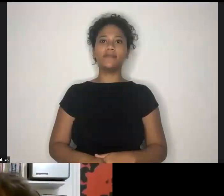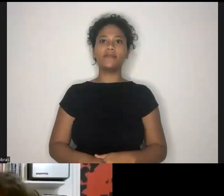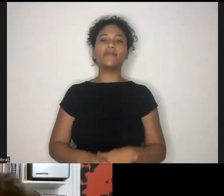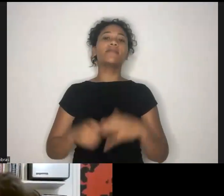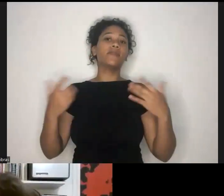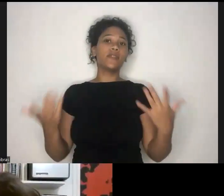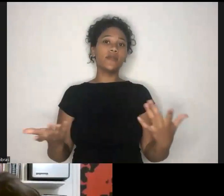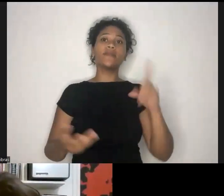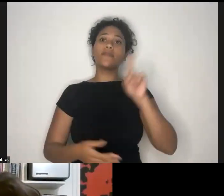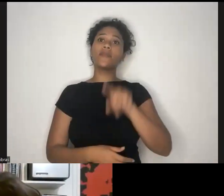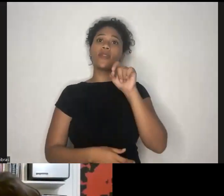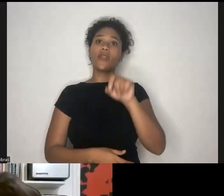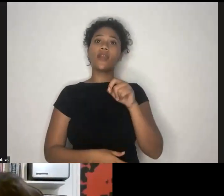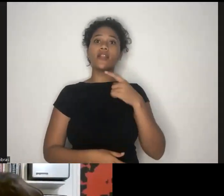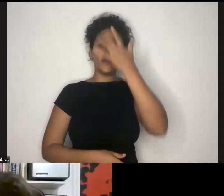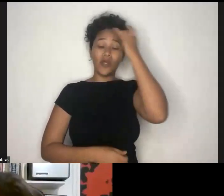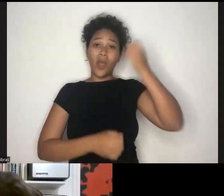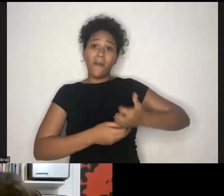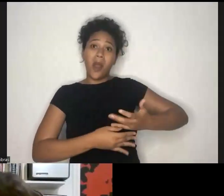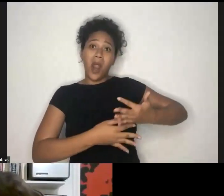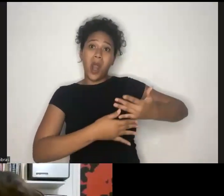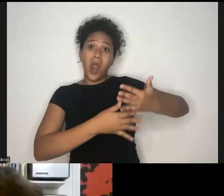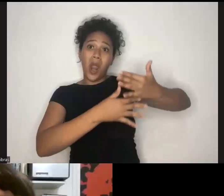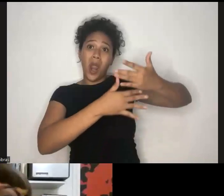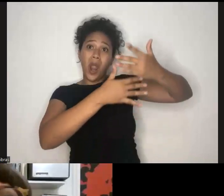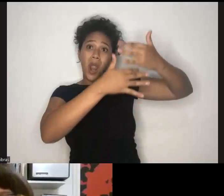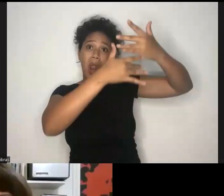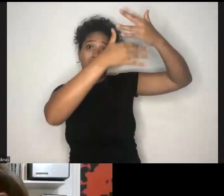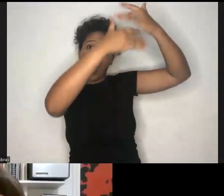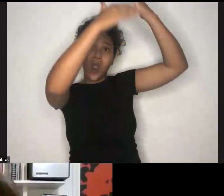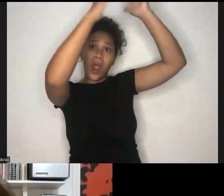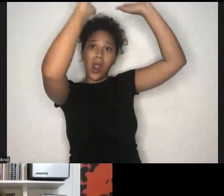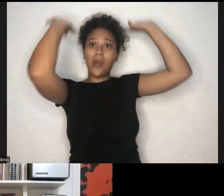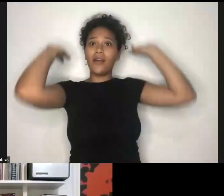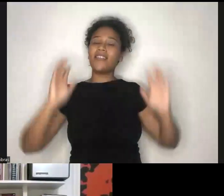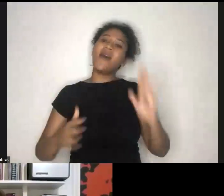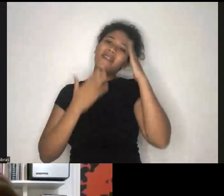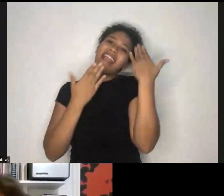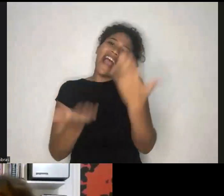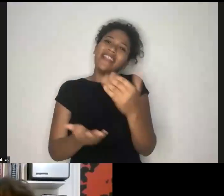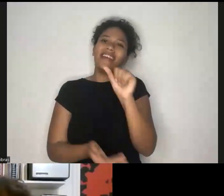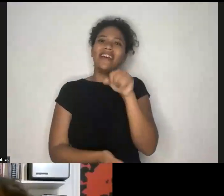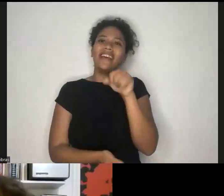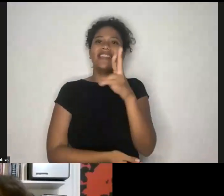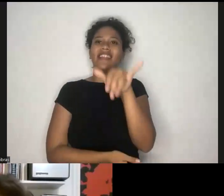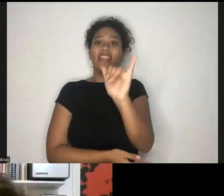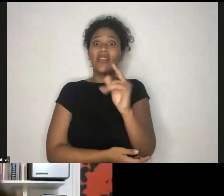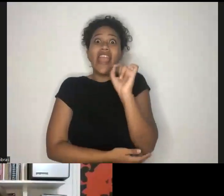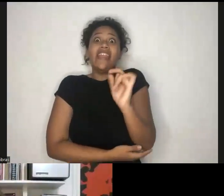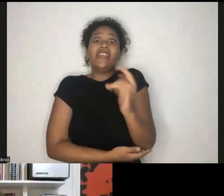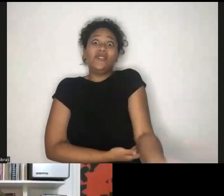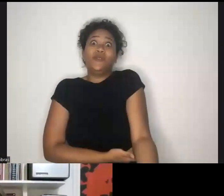mas você não tá escutando porque tá todo mundo fazendo por escrito muito obrigada Andrei O que é isso